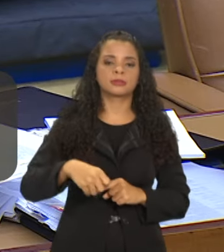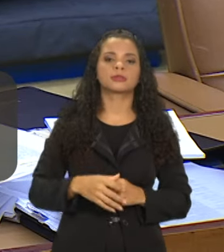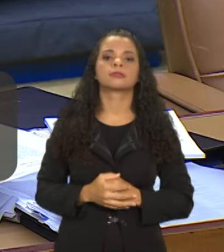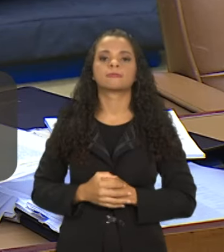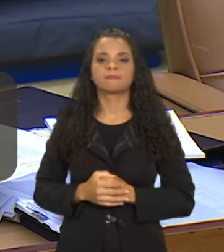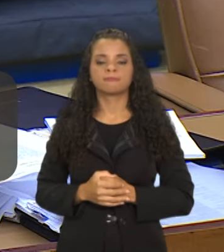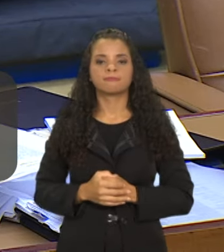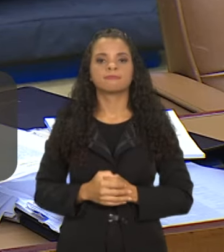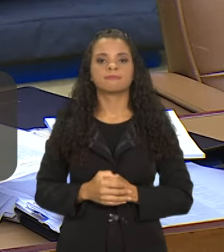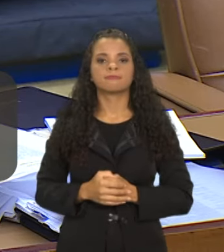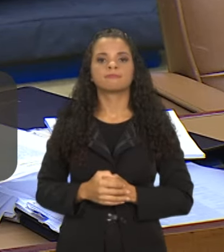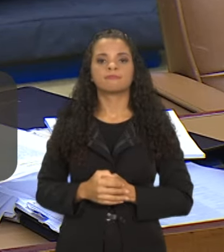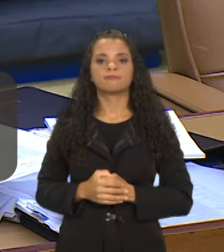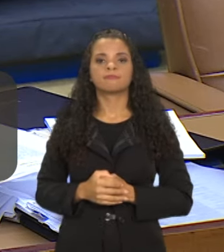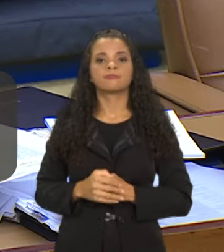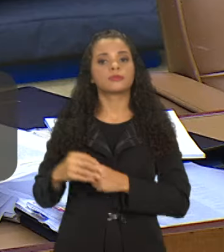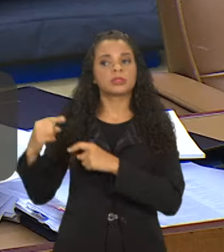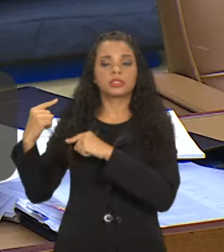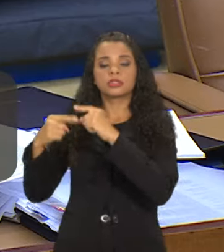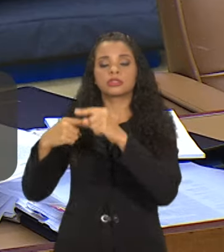novas gerações.